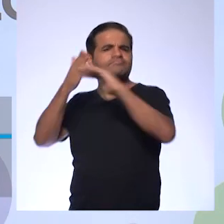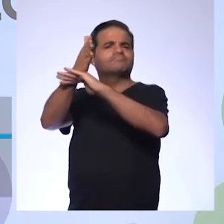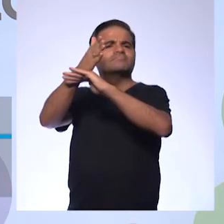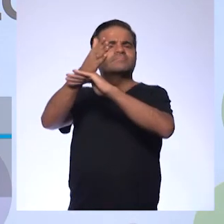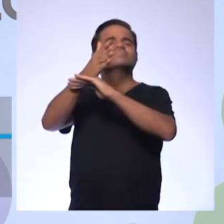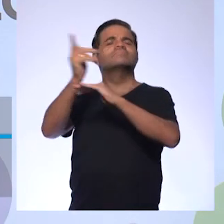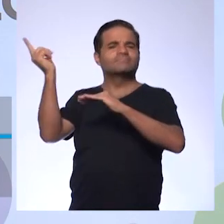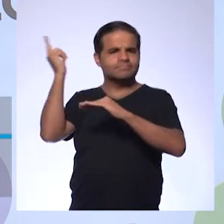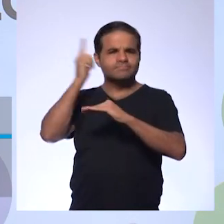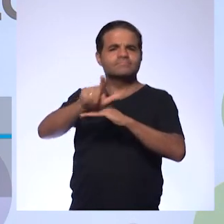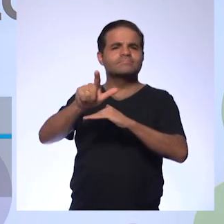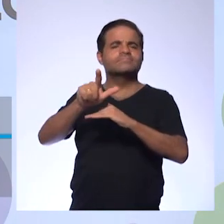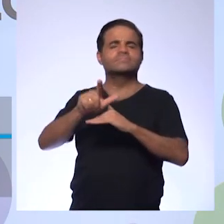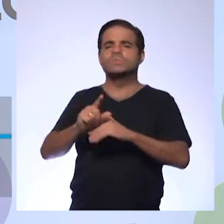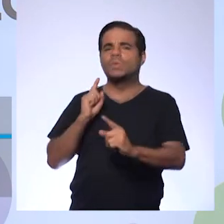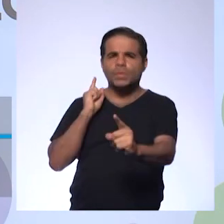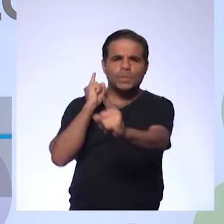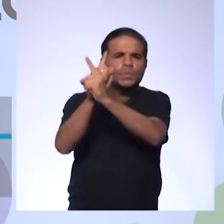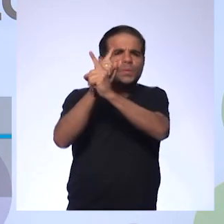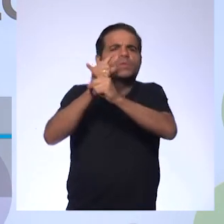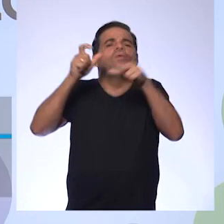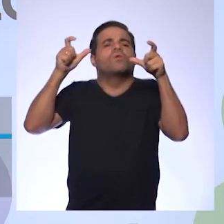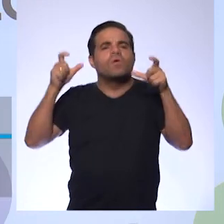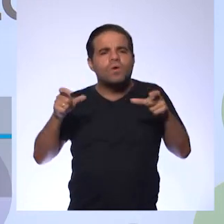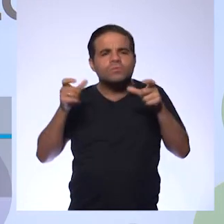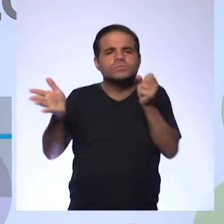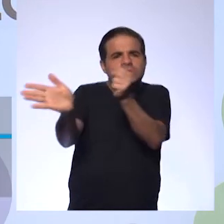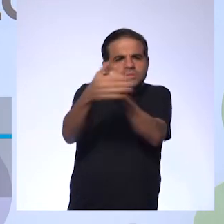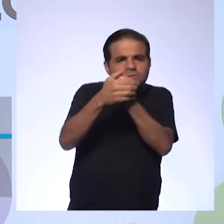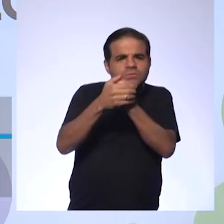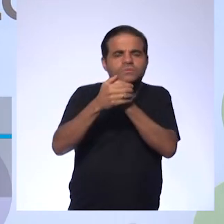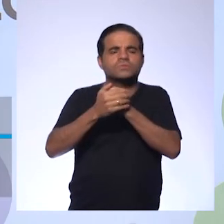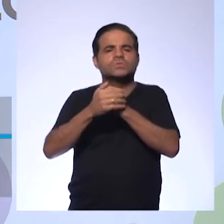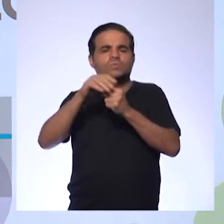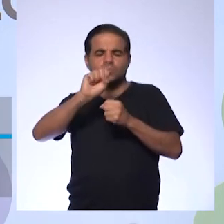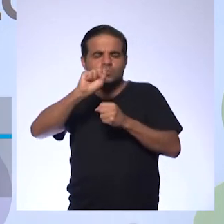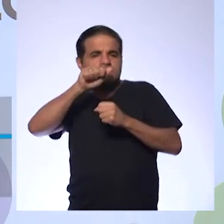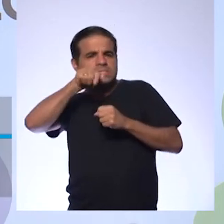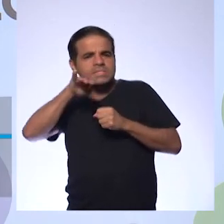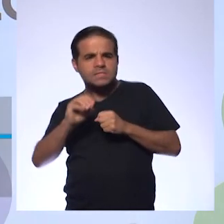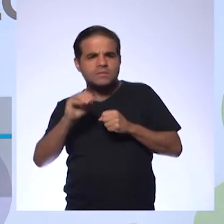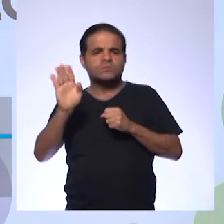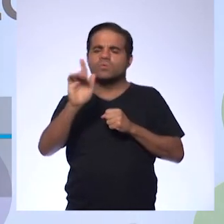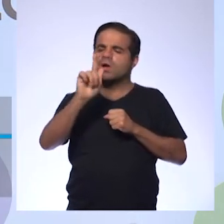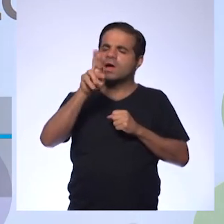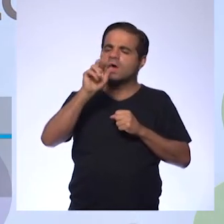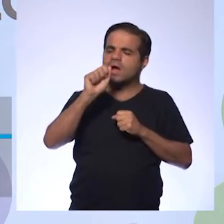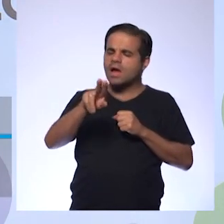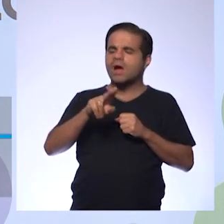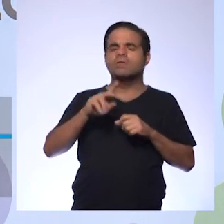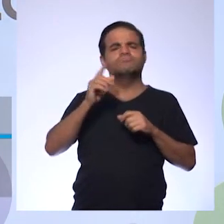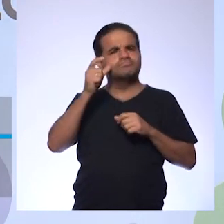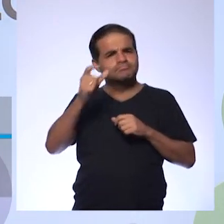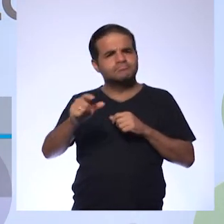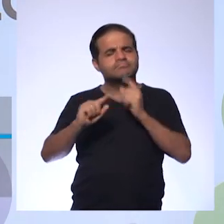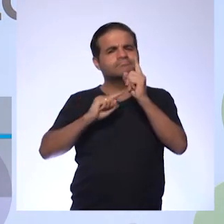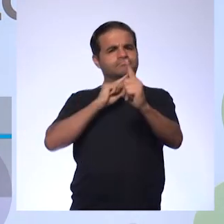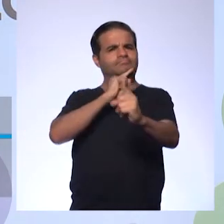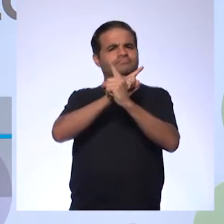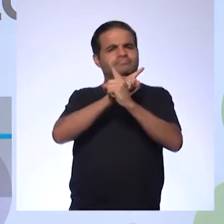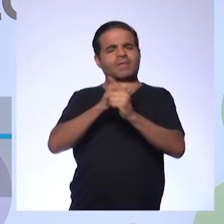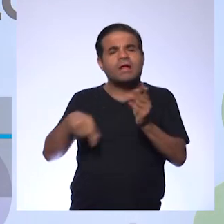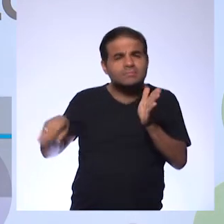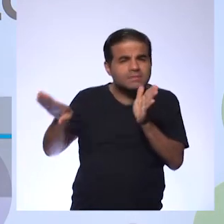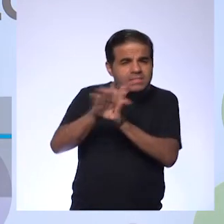conseguiria descobrir onde estava escondido o Santo Graal. E aí o que é interessante é que até descobrir onde está o Santo Graal,